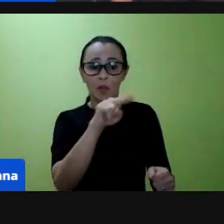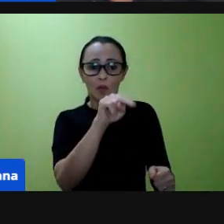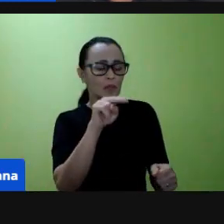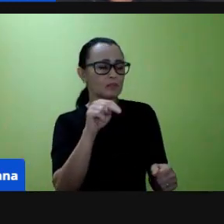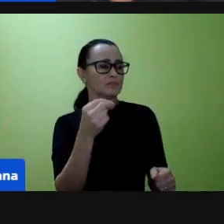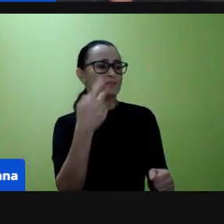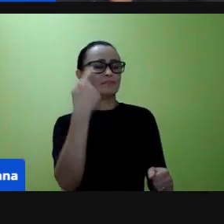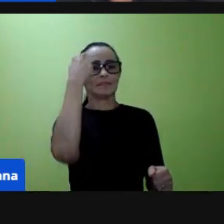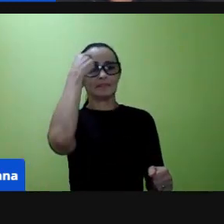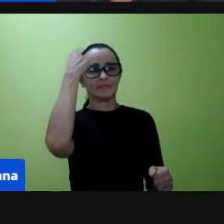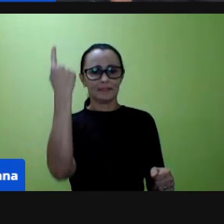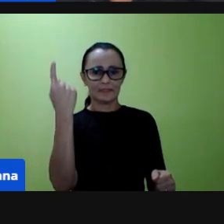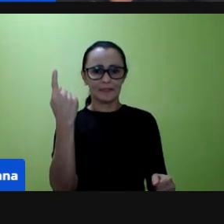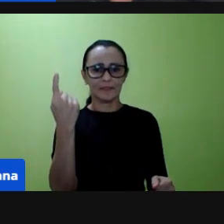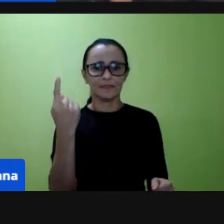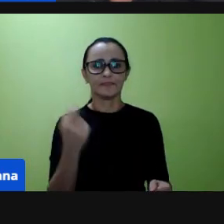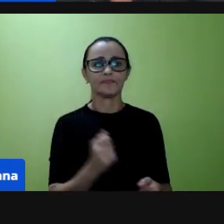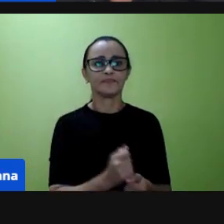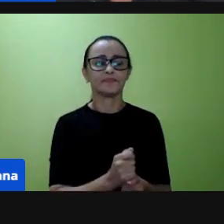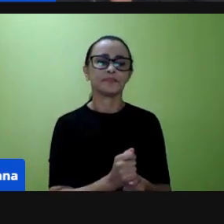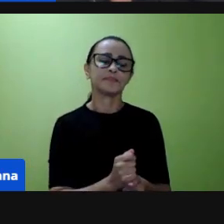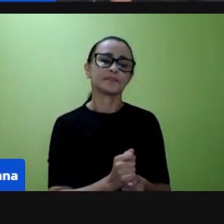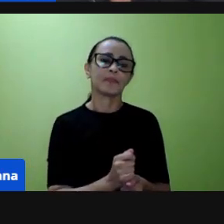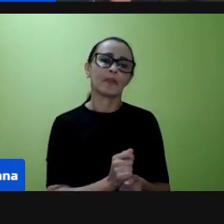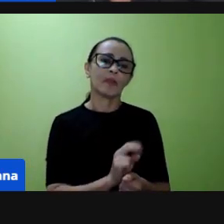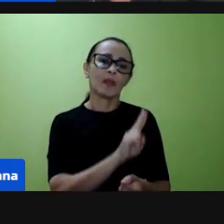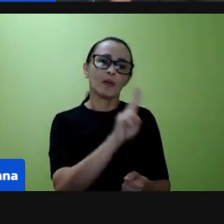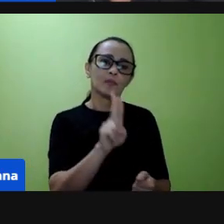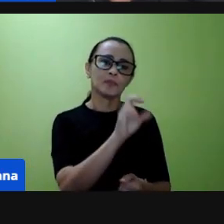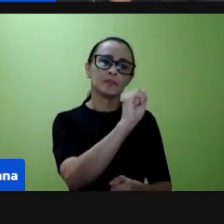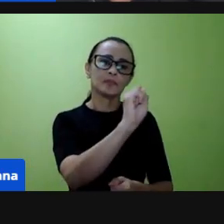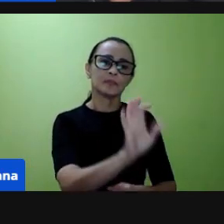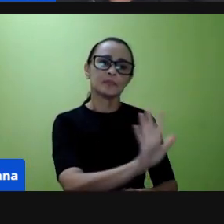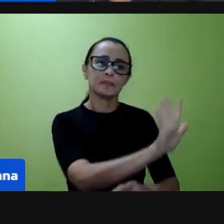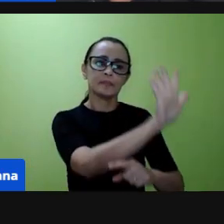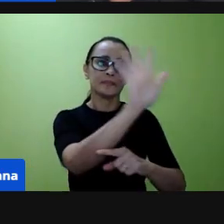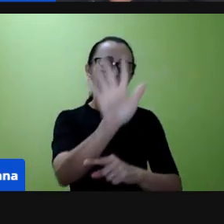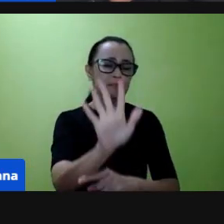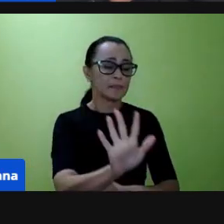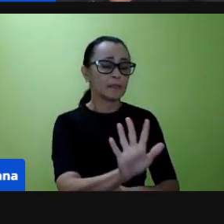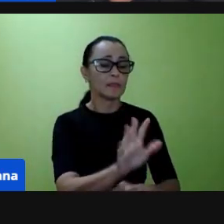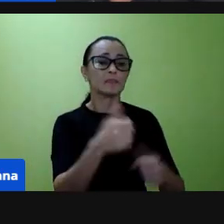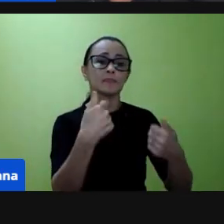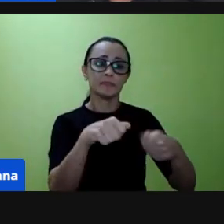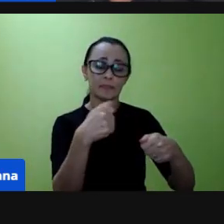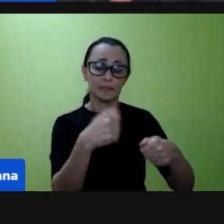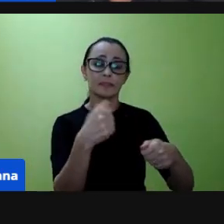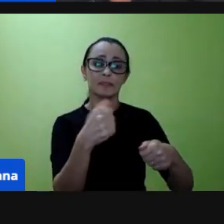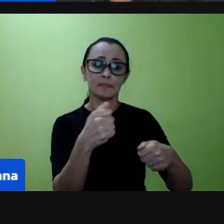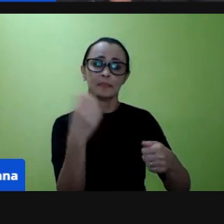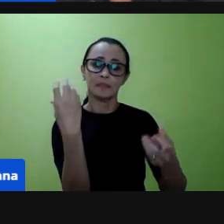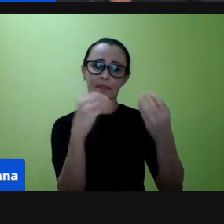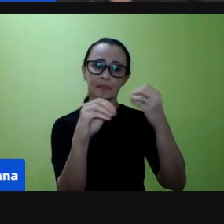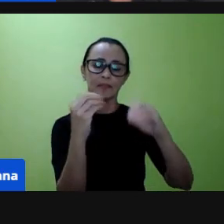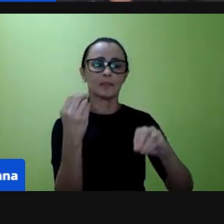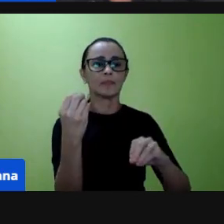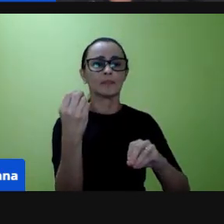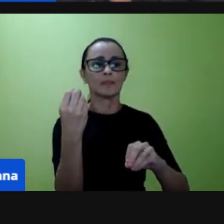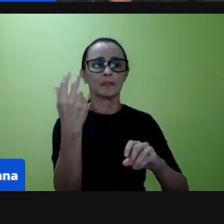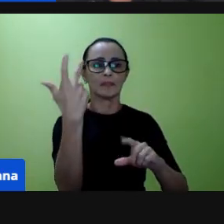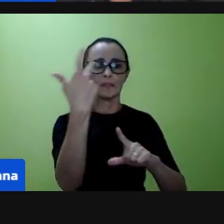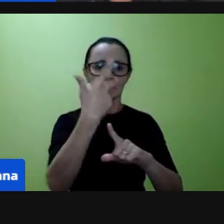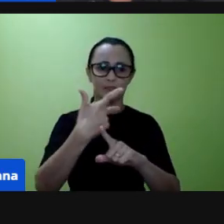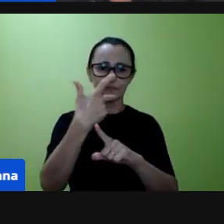de recurso, principalmente de imagem. Tem sido muito interessante. E eles têm nos dado